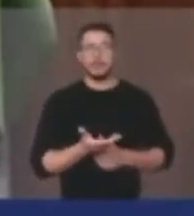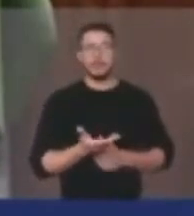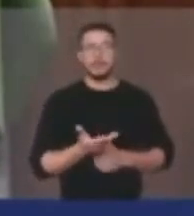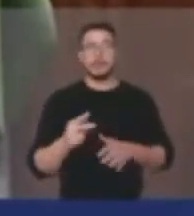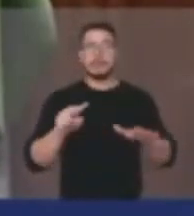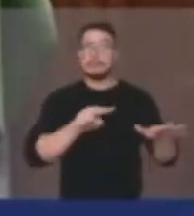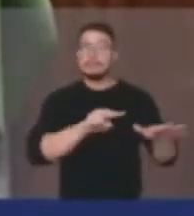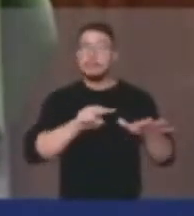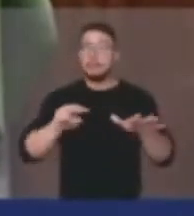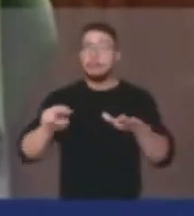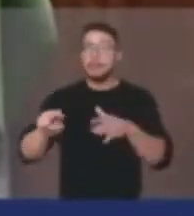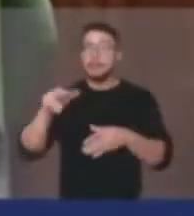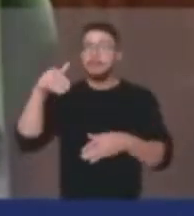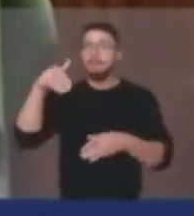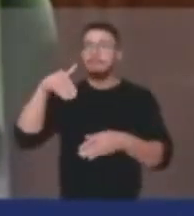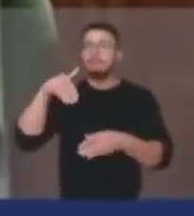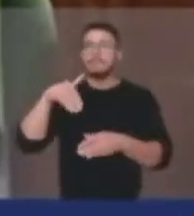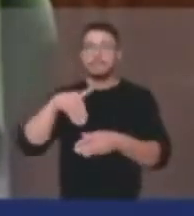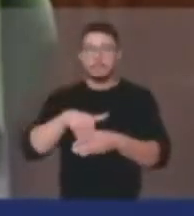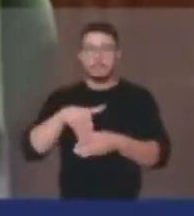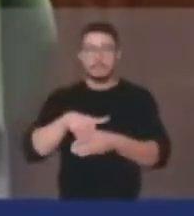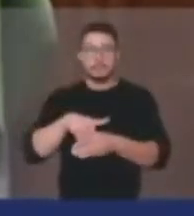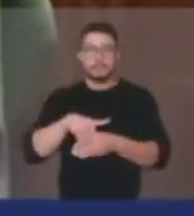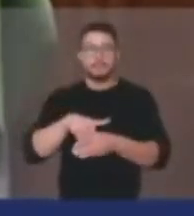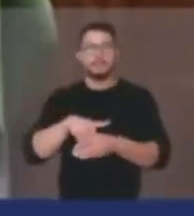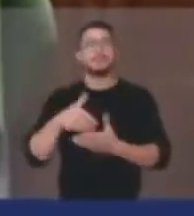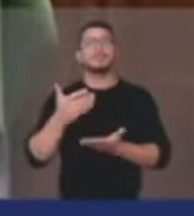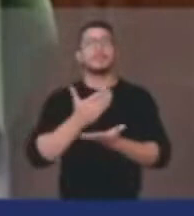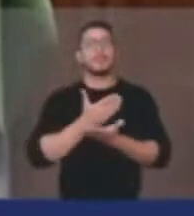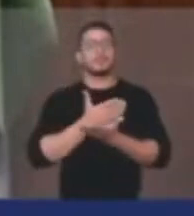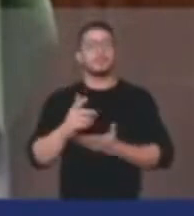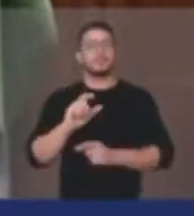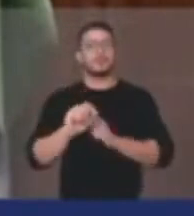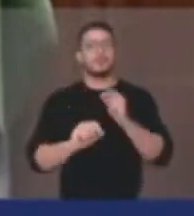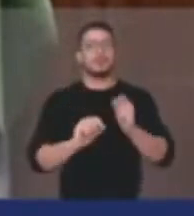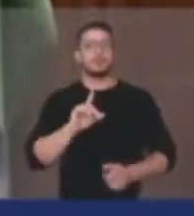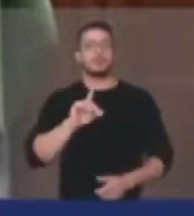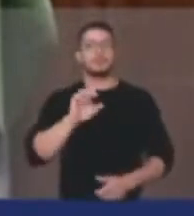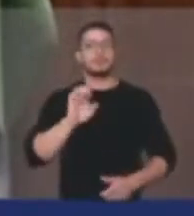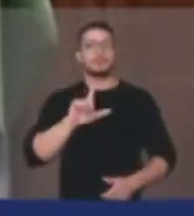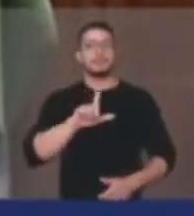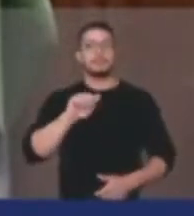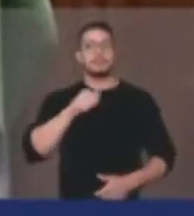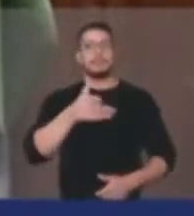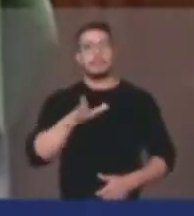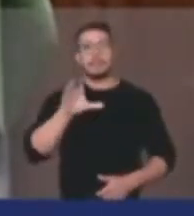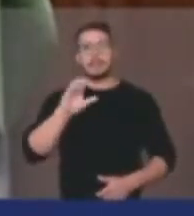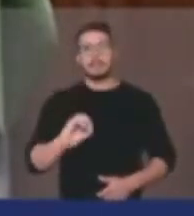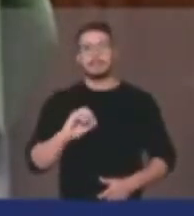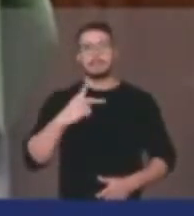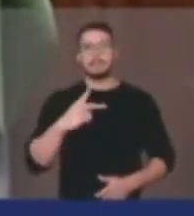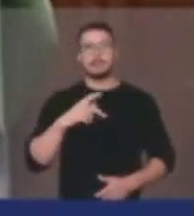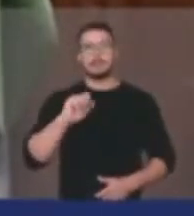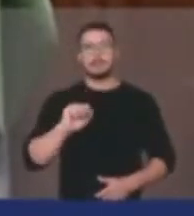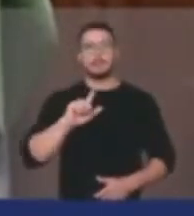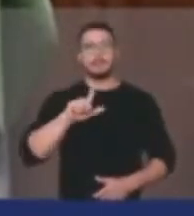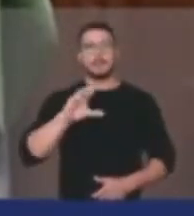eleição, liberou a delação fajuta do Palocci, 14 minutos de Jornal